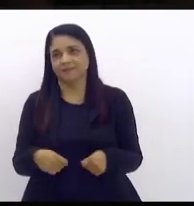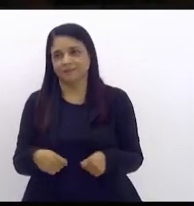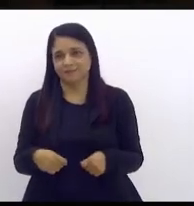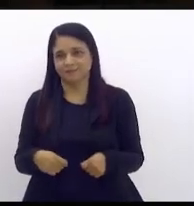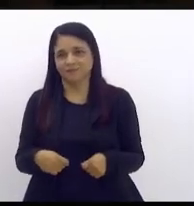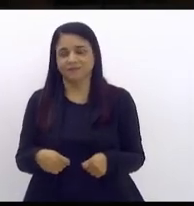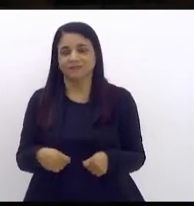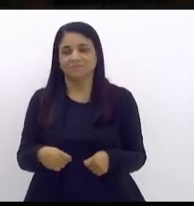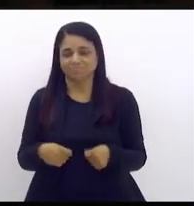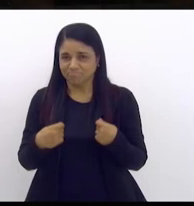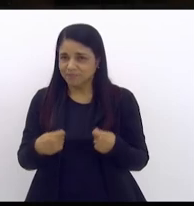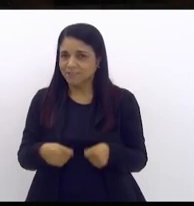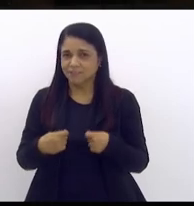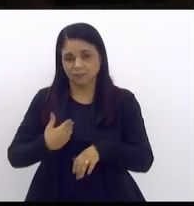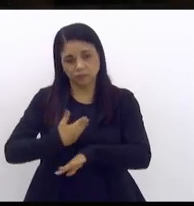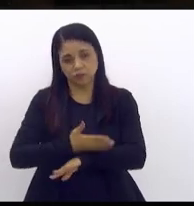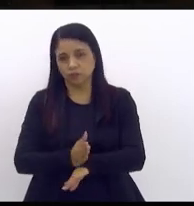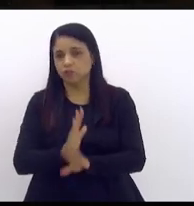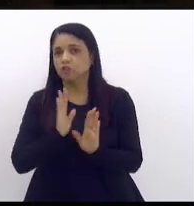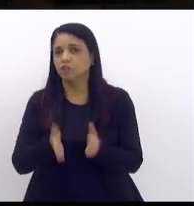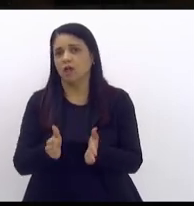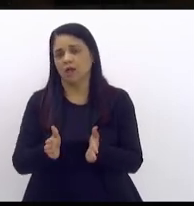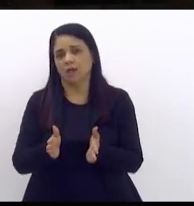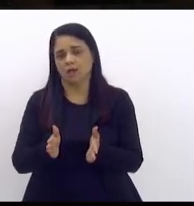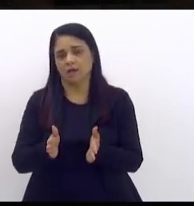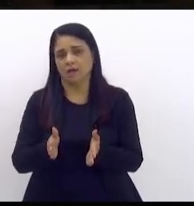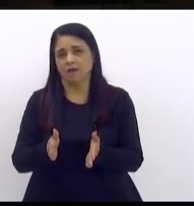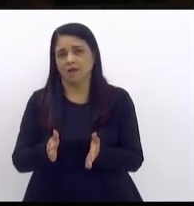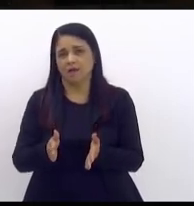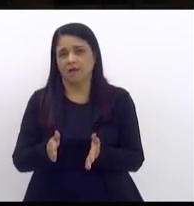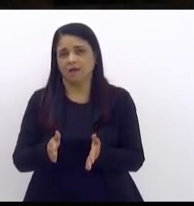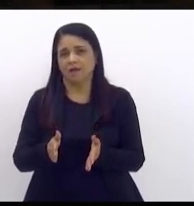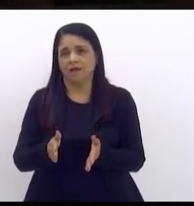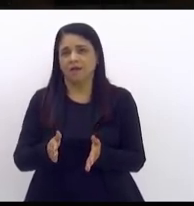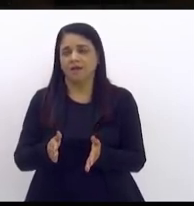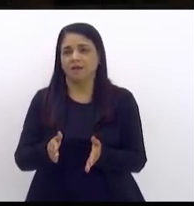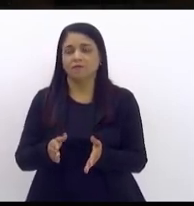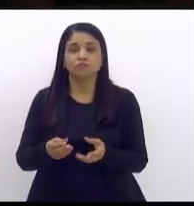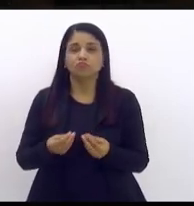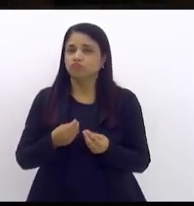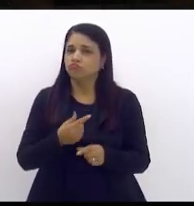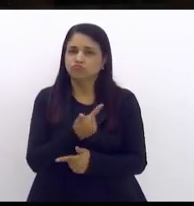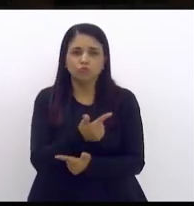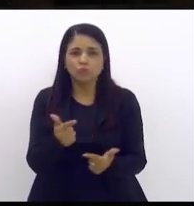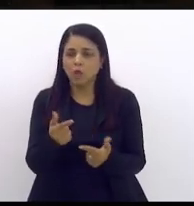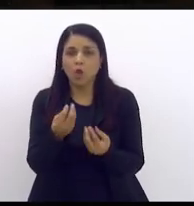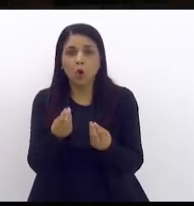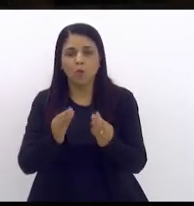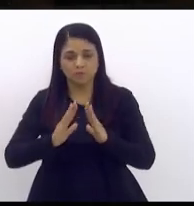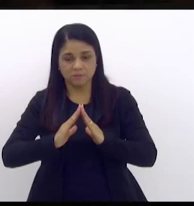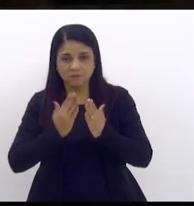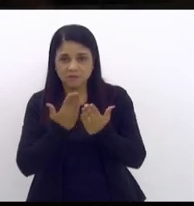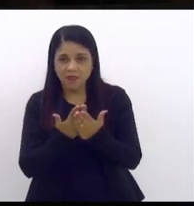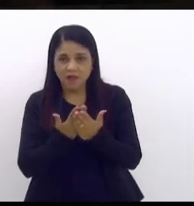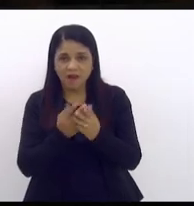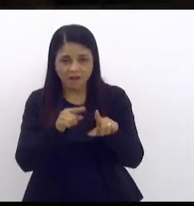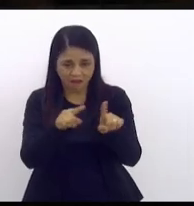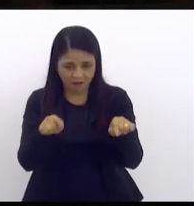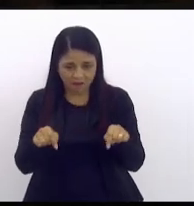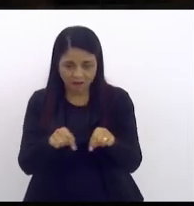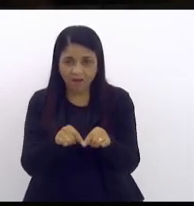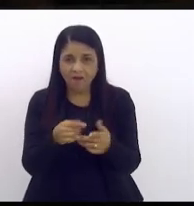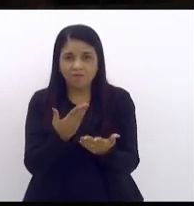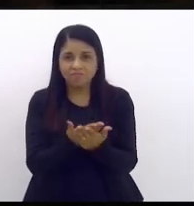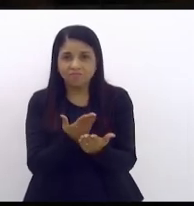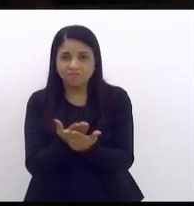botar o ar-condicionado. Não tem como ficar, que bom que o senhor vai falar disso também, não tem como ficar numa sala de aula com 40, 50 alunos,